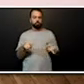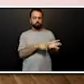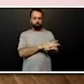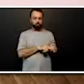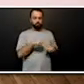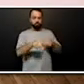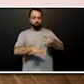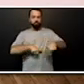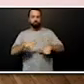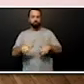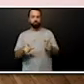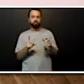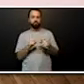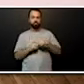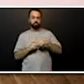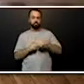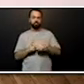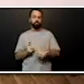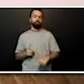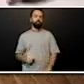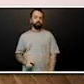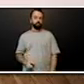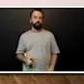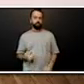negativo, positivo.